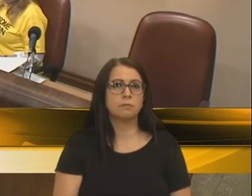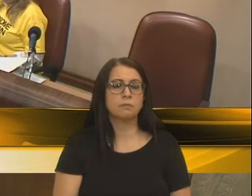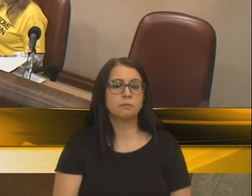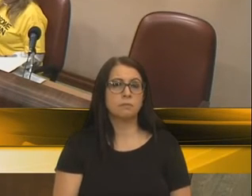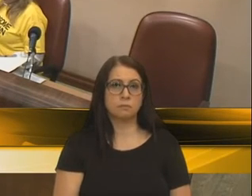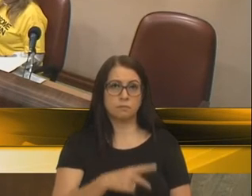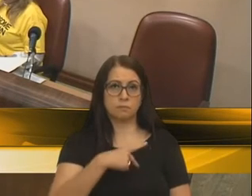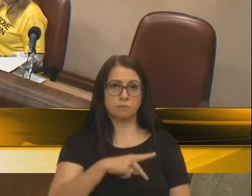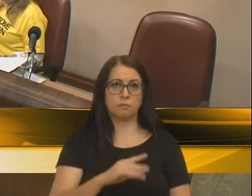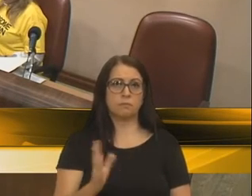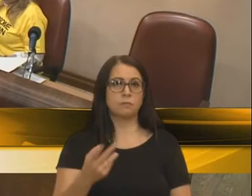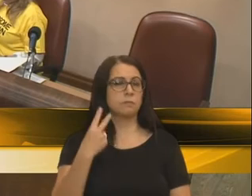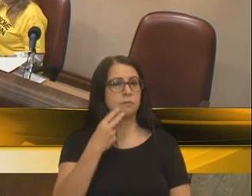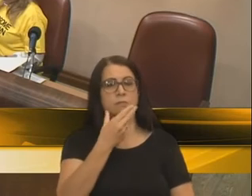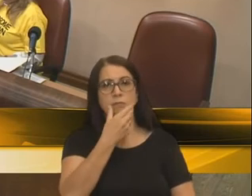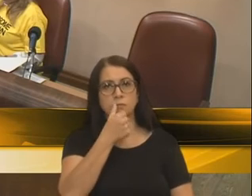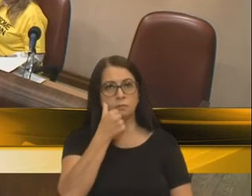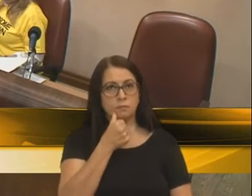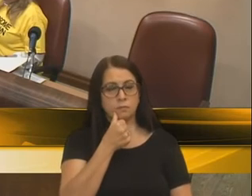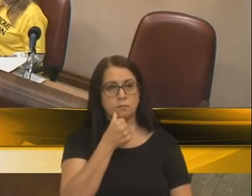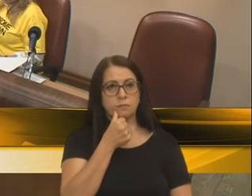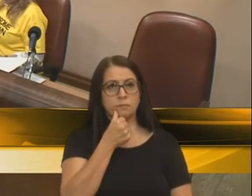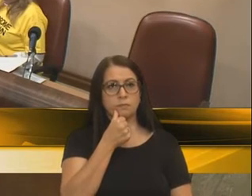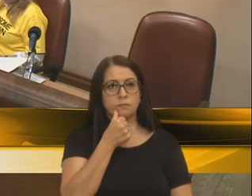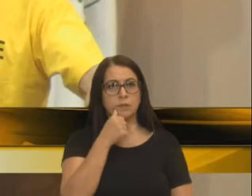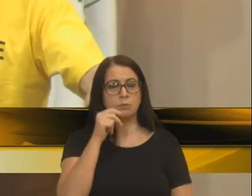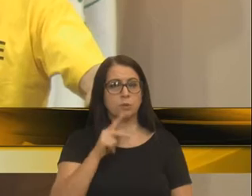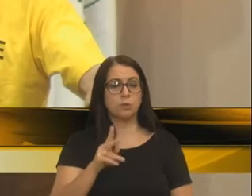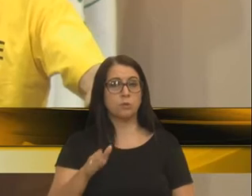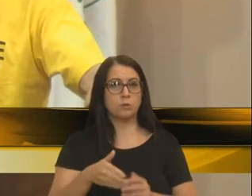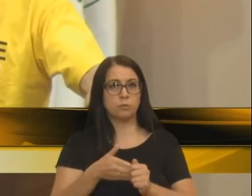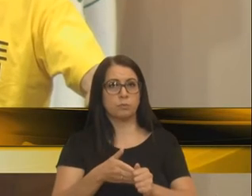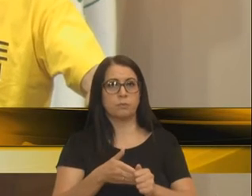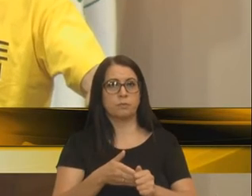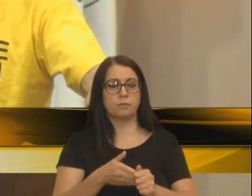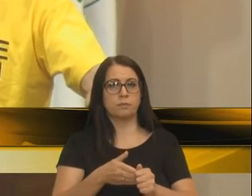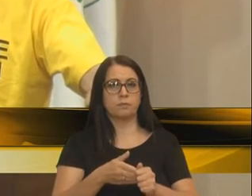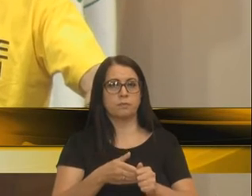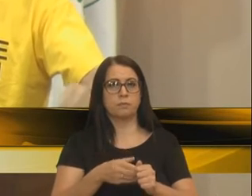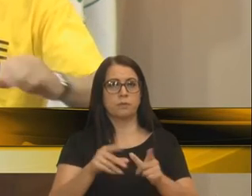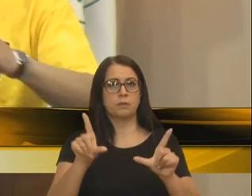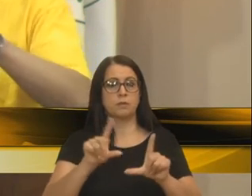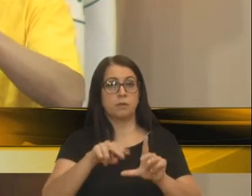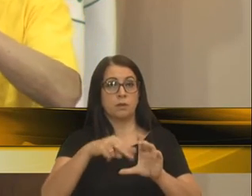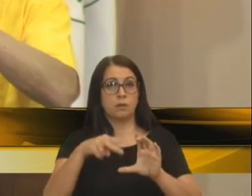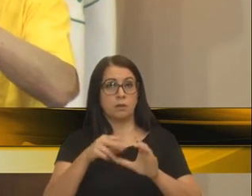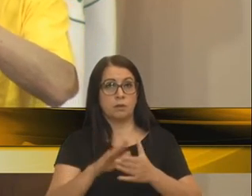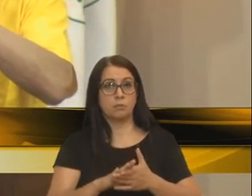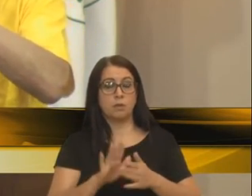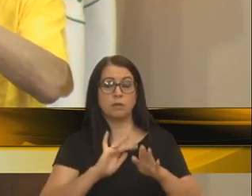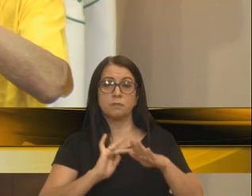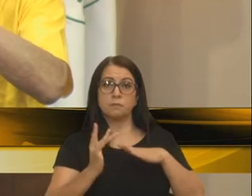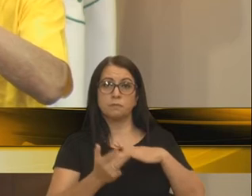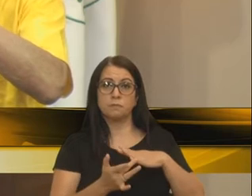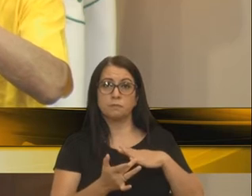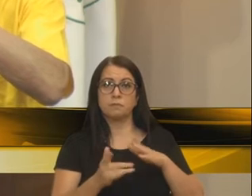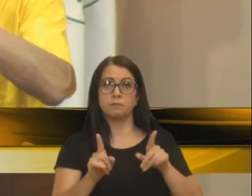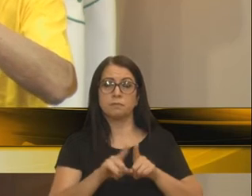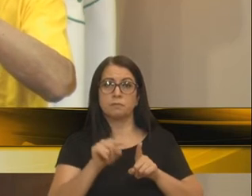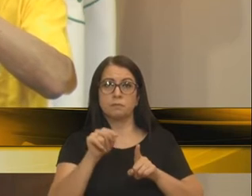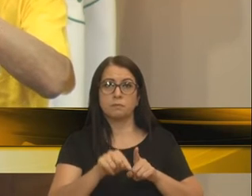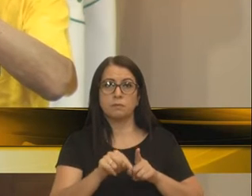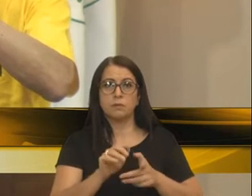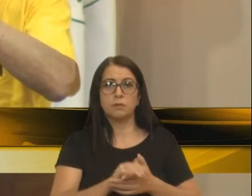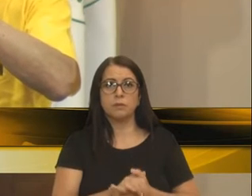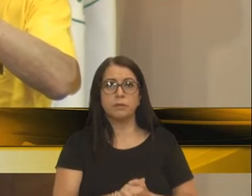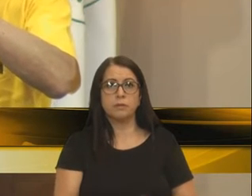Senhor presidente, senhoras e senhores vereadores, pessoal que nos acompanha através da TV Câmara, redes sociais e também aqui do